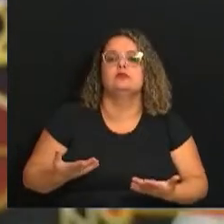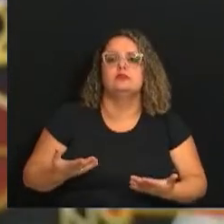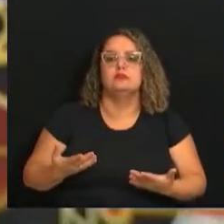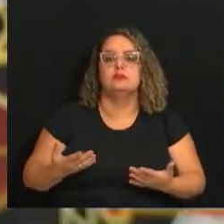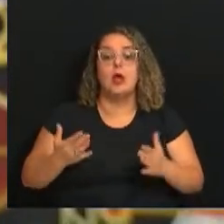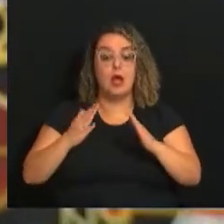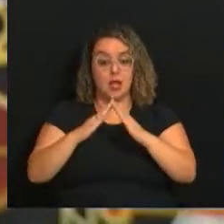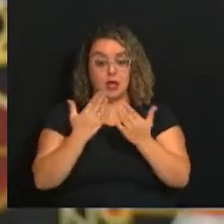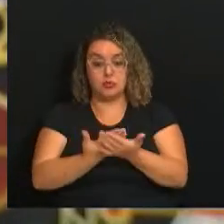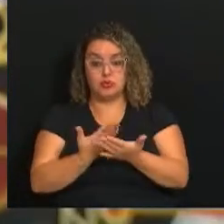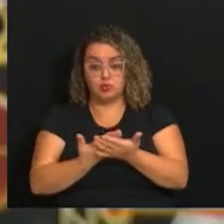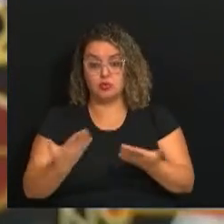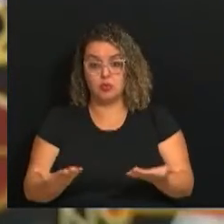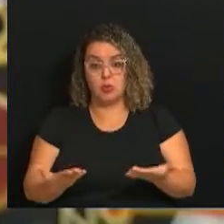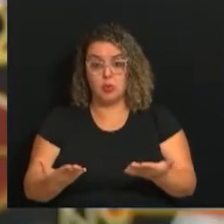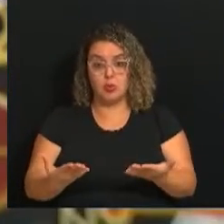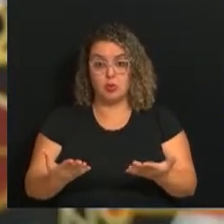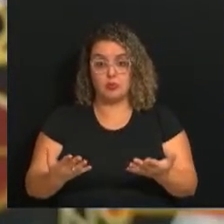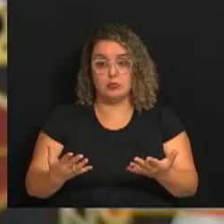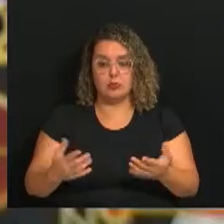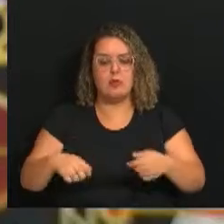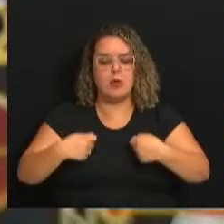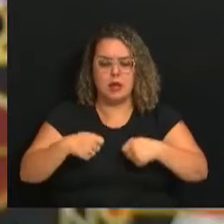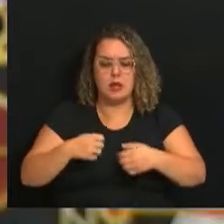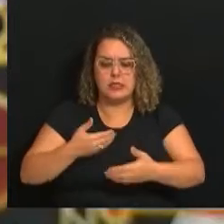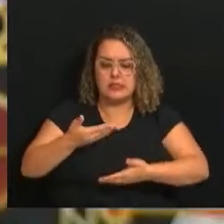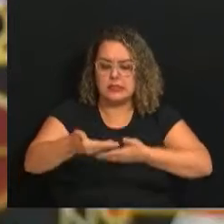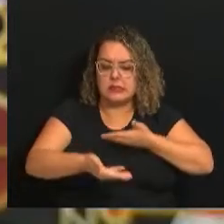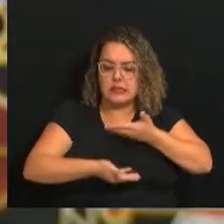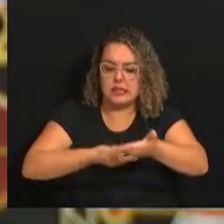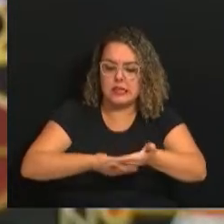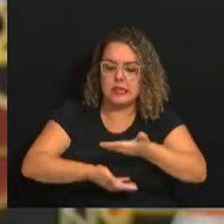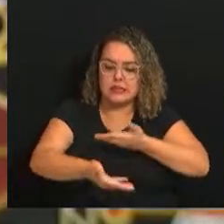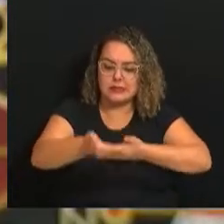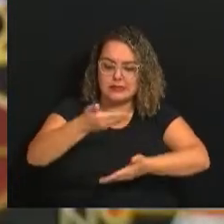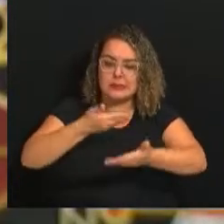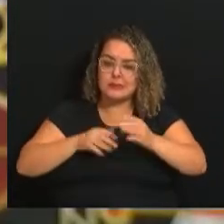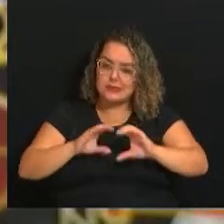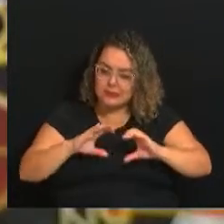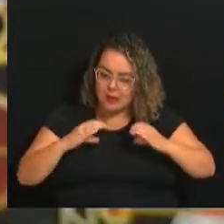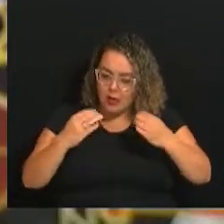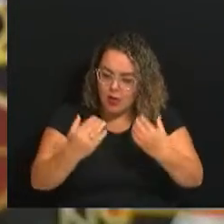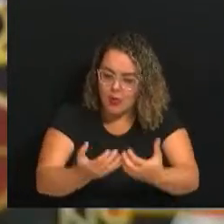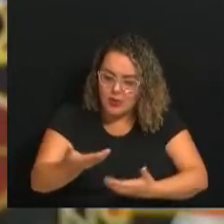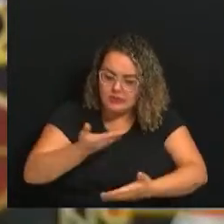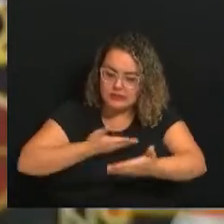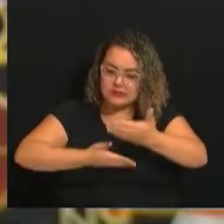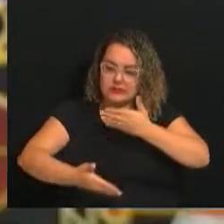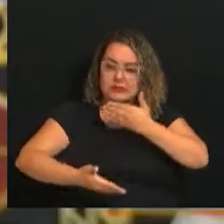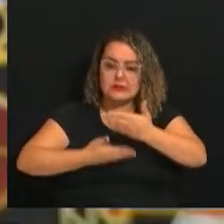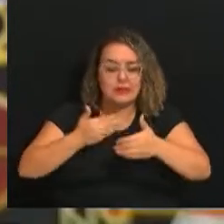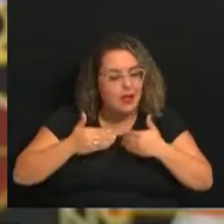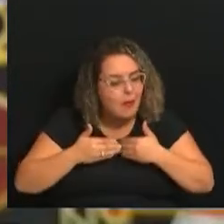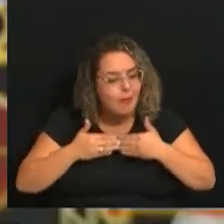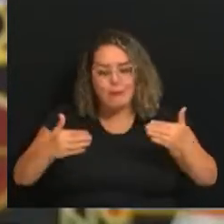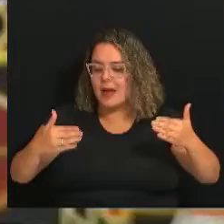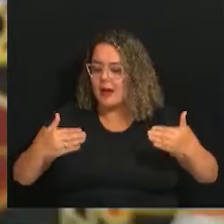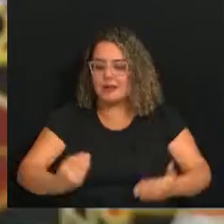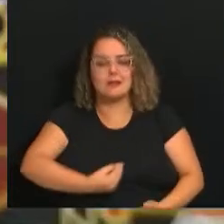sido fantástico. A gente está dirigindo esse trabalho principalmente para fortalecer o trabalho no território aqui com as escolas, com